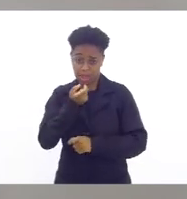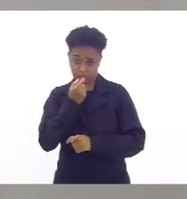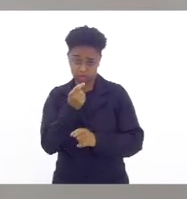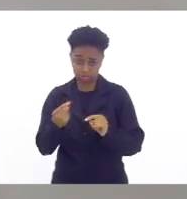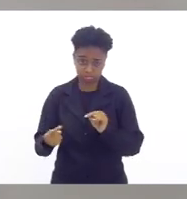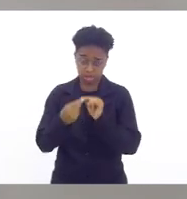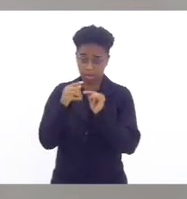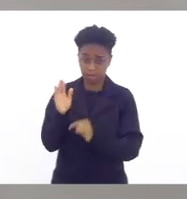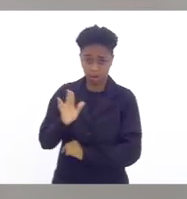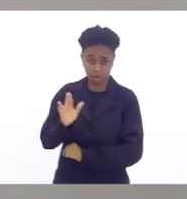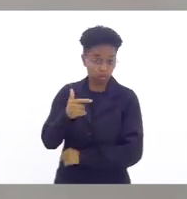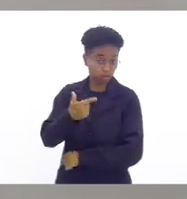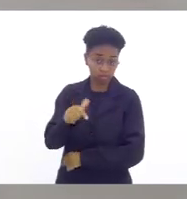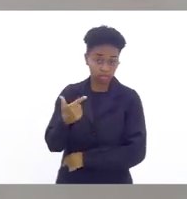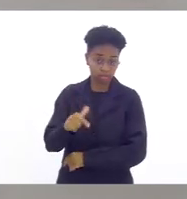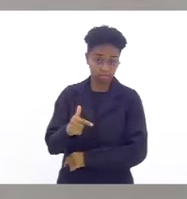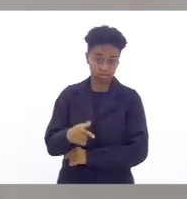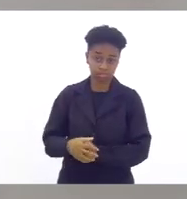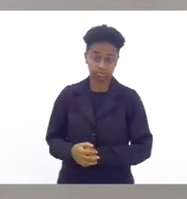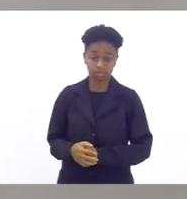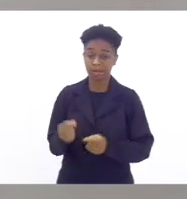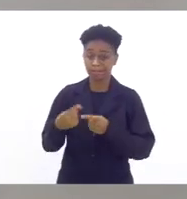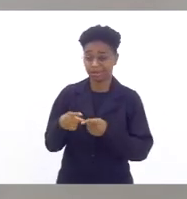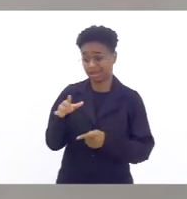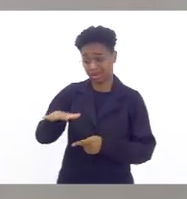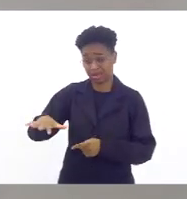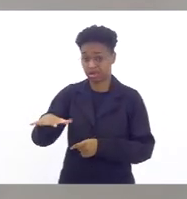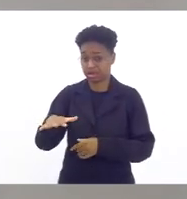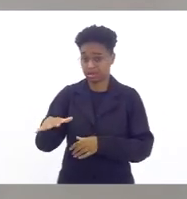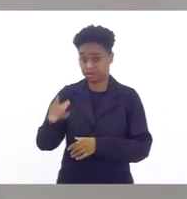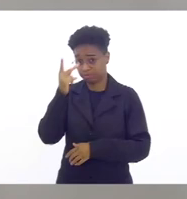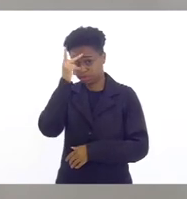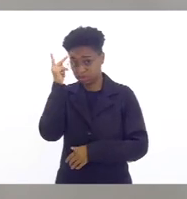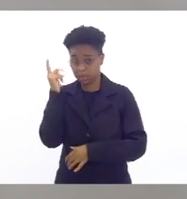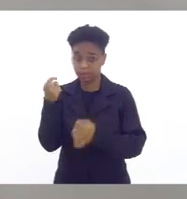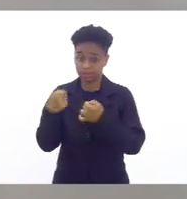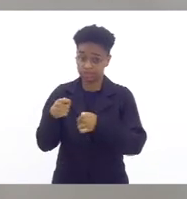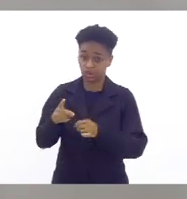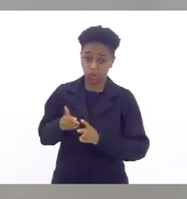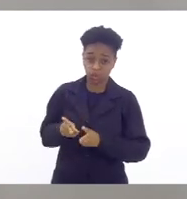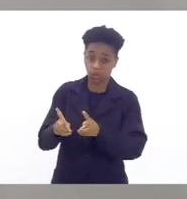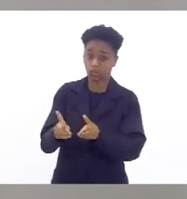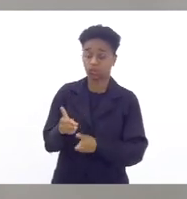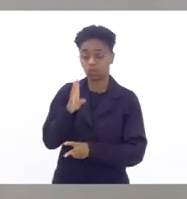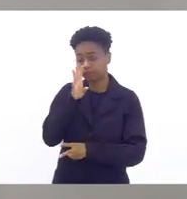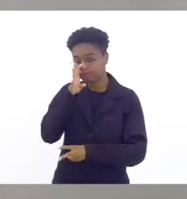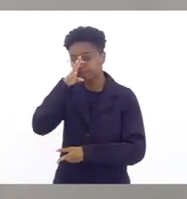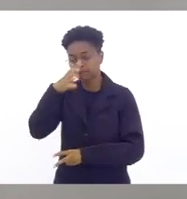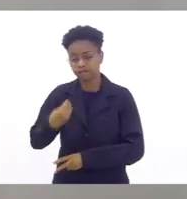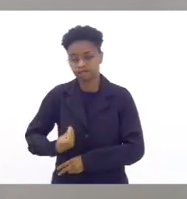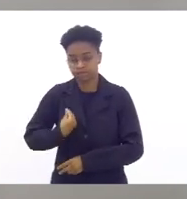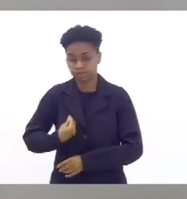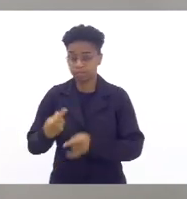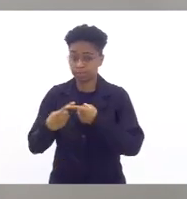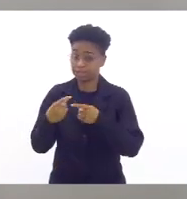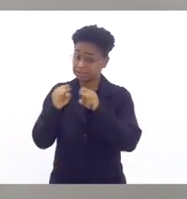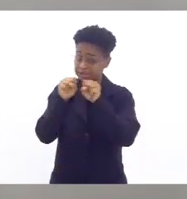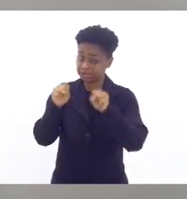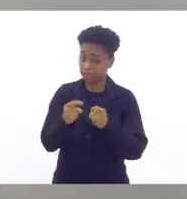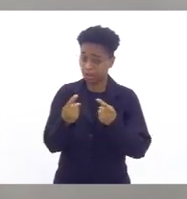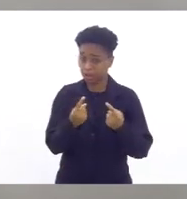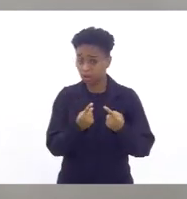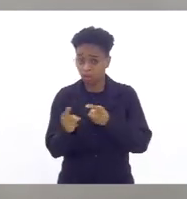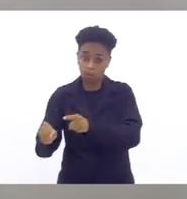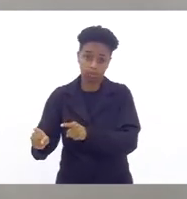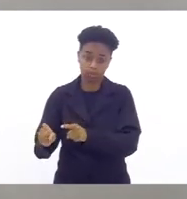como essas pessoas elas são primeiro essa pessoa ela tem que manter viva apesar de todo o sistema da contra ela